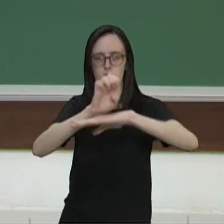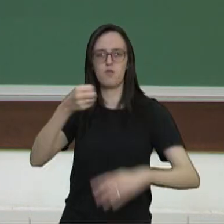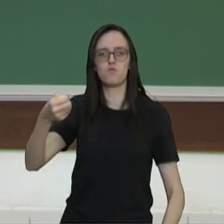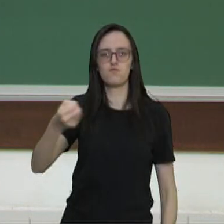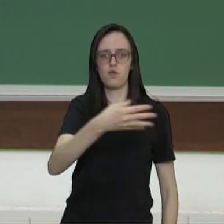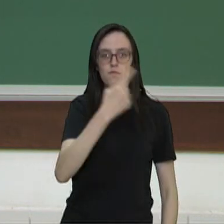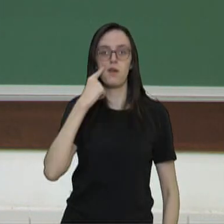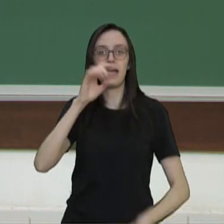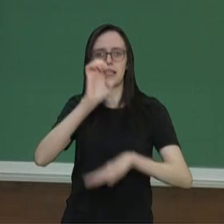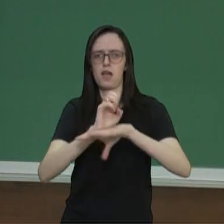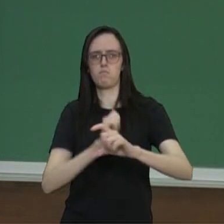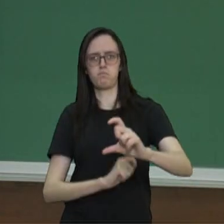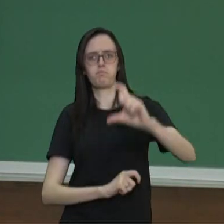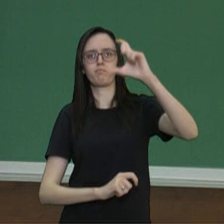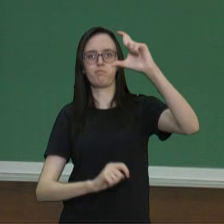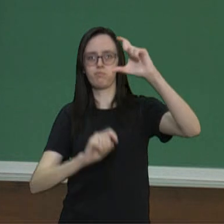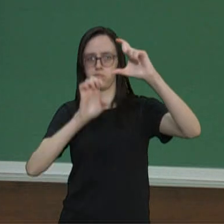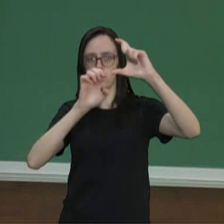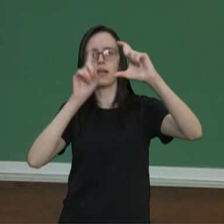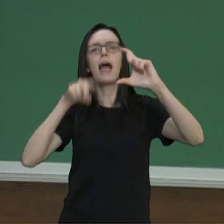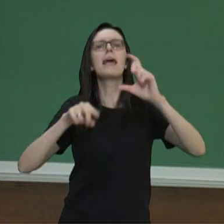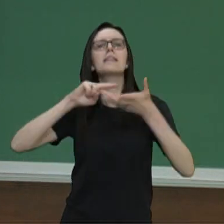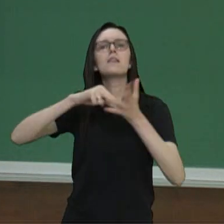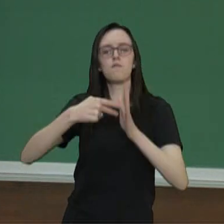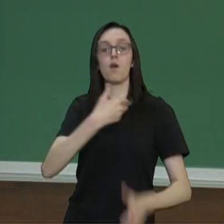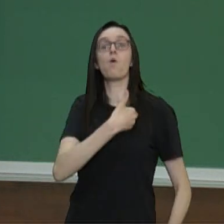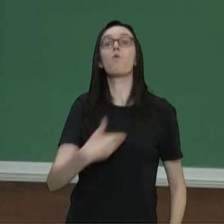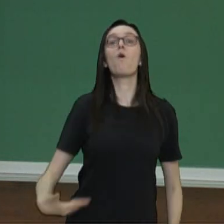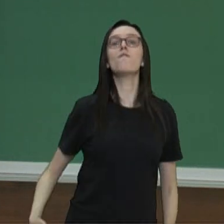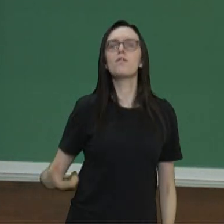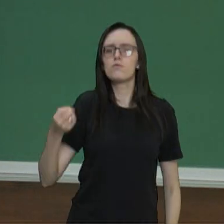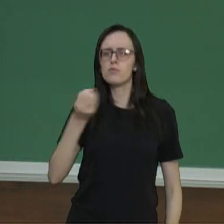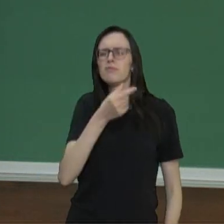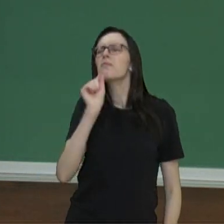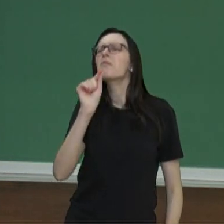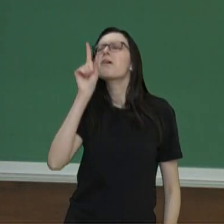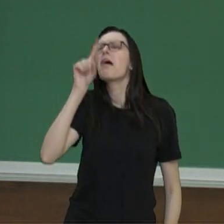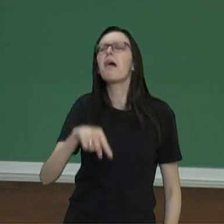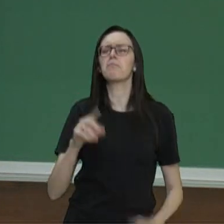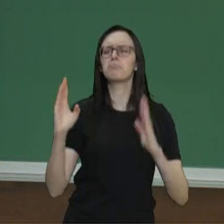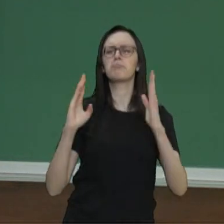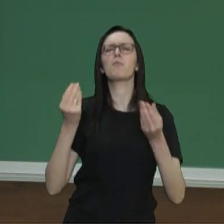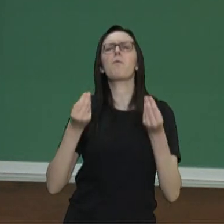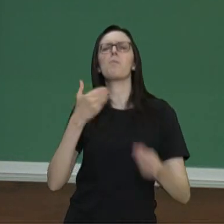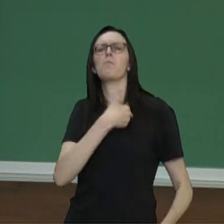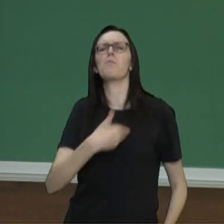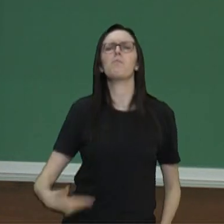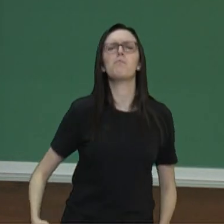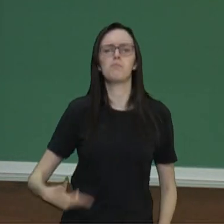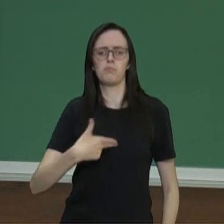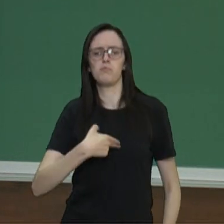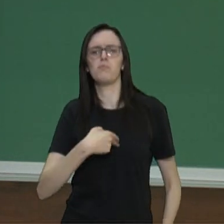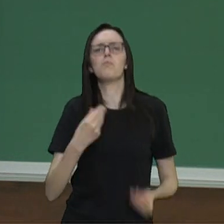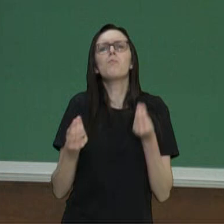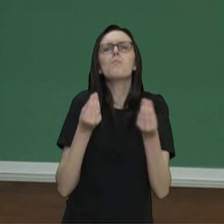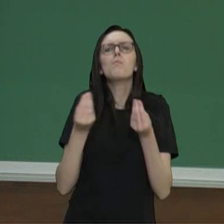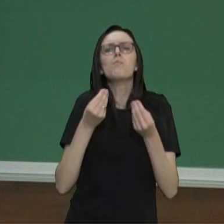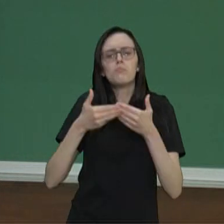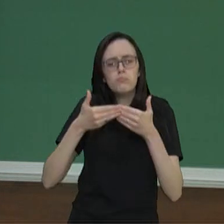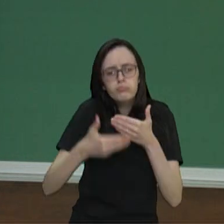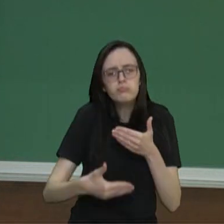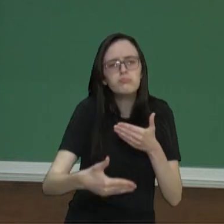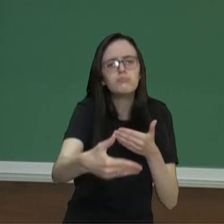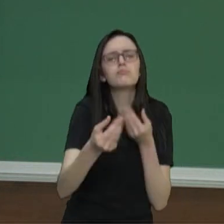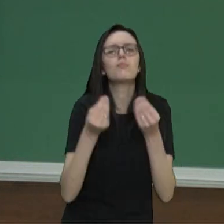com E maiúsculo, a ideia de um governo novo. Como foi essa nova forma de governo que o Getúlio Vargas passou